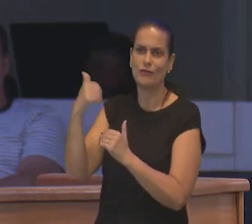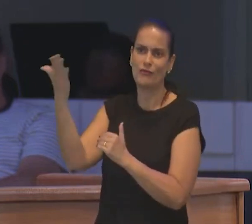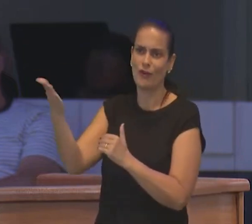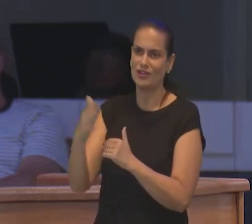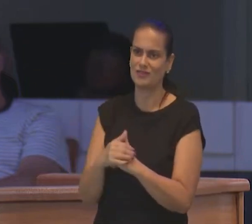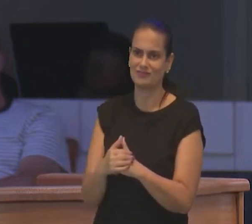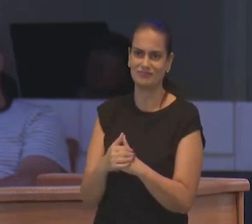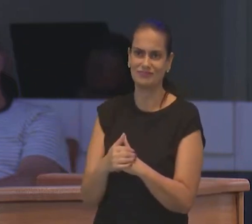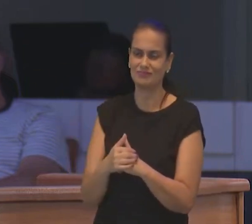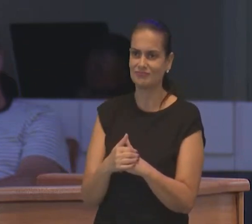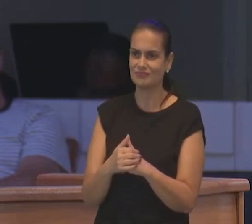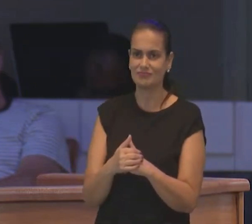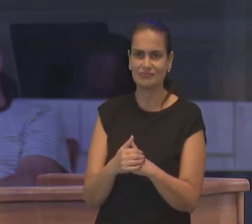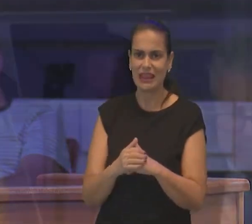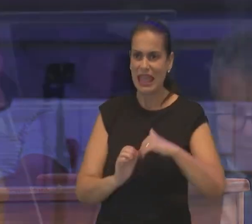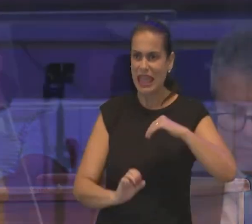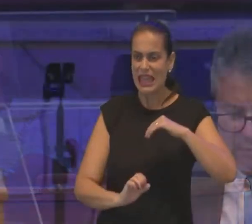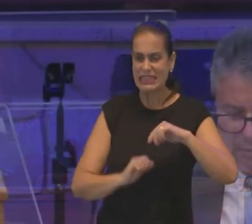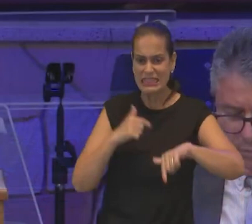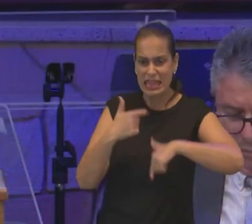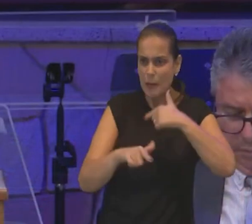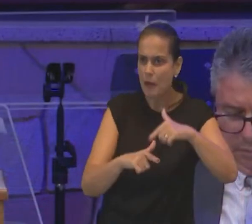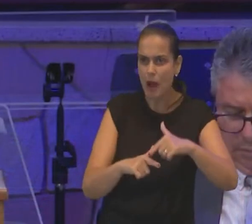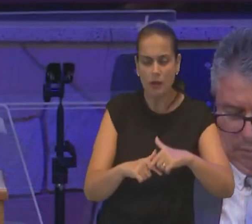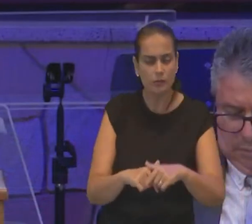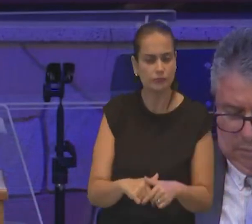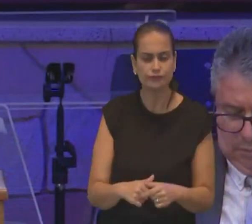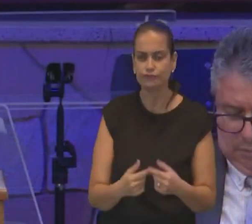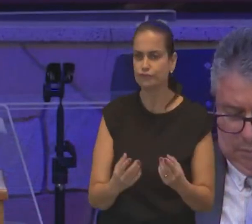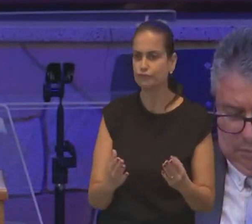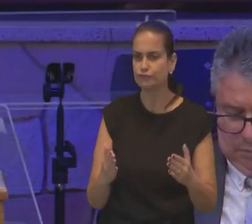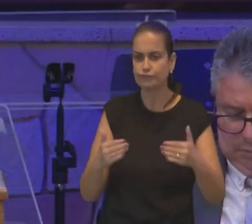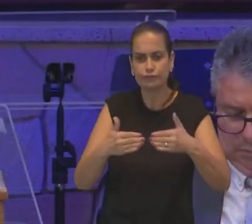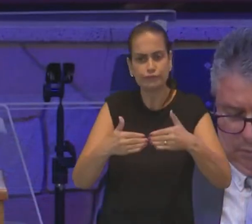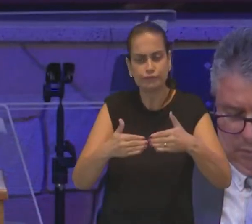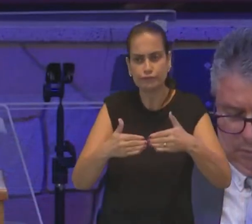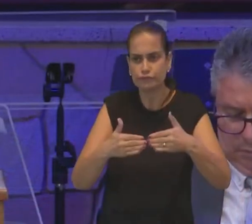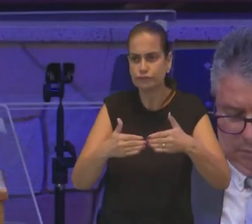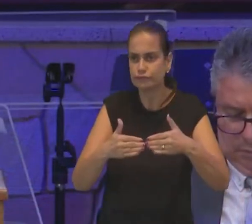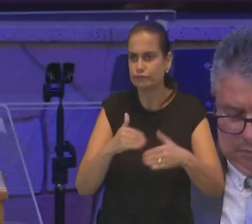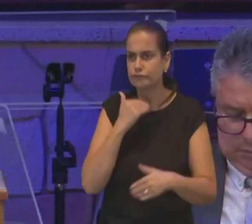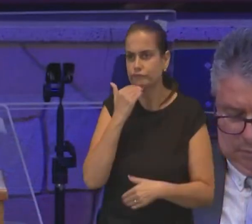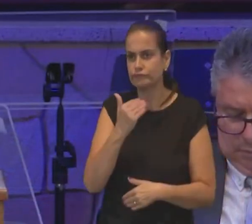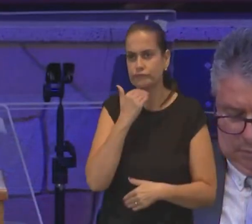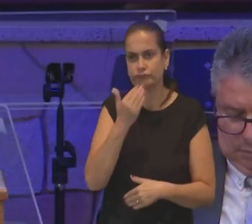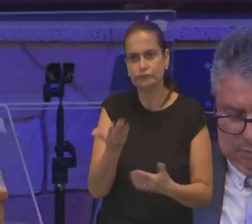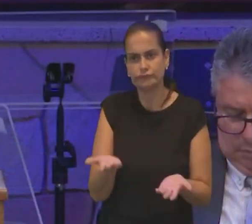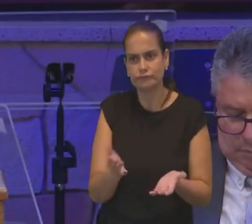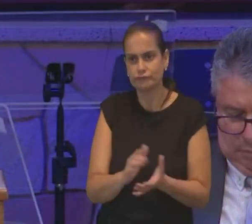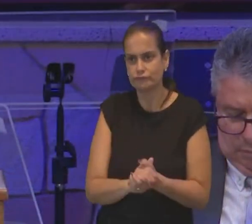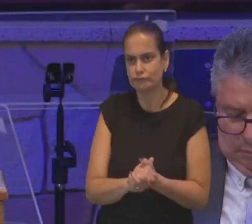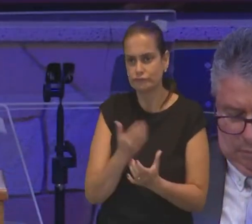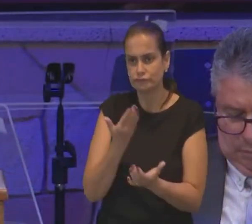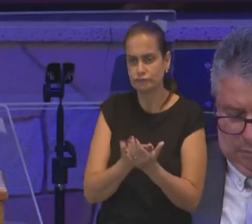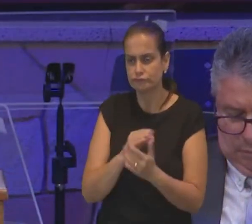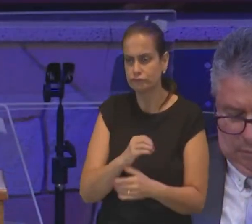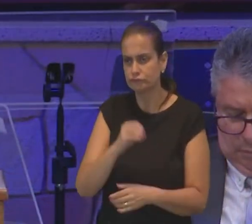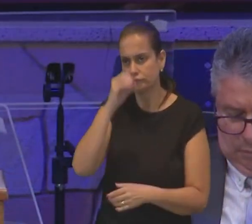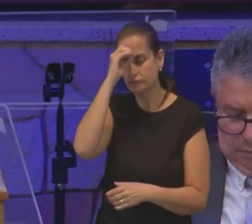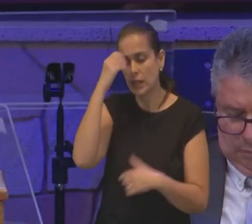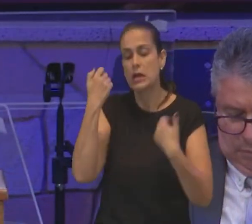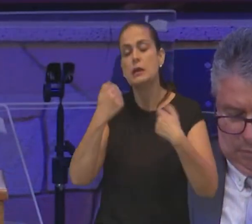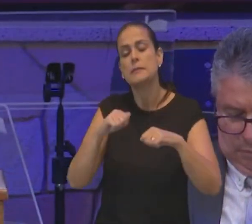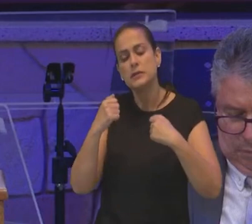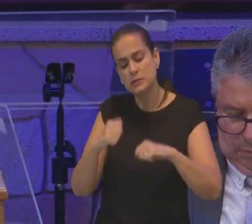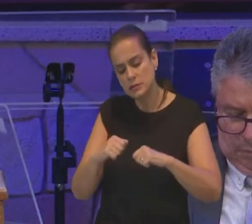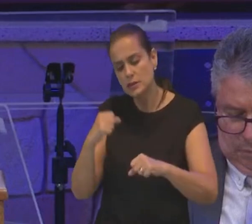As portas de emprego não vai se abrir logo. E daqui uns dias eu vou ter que começar a fazer casas de